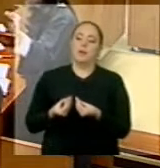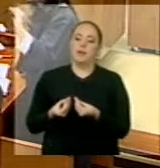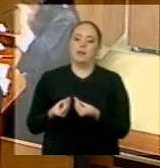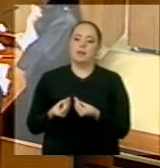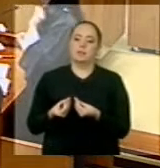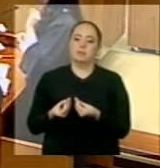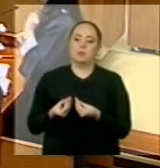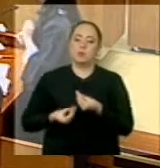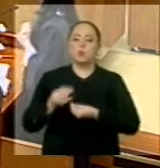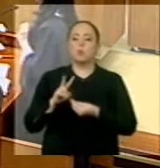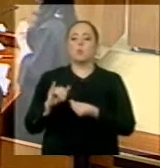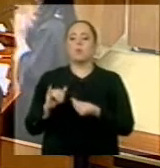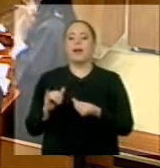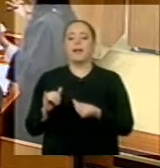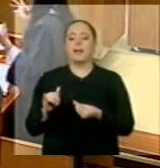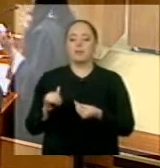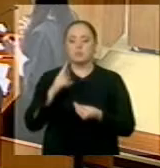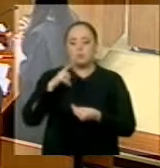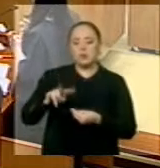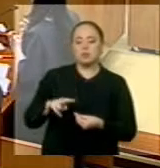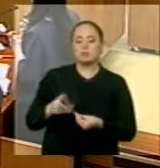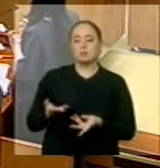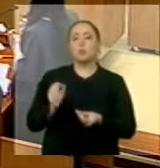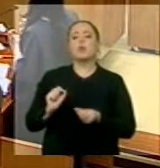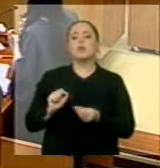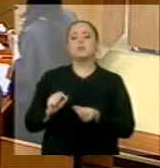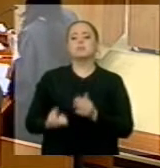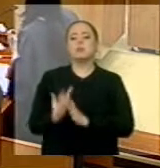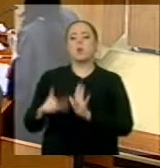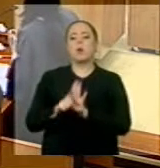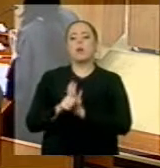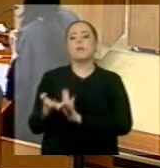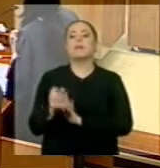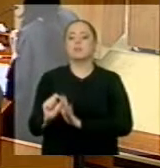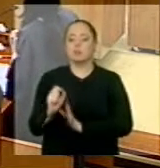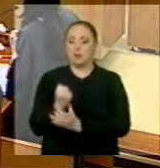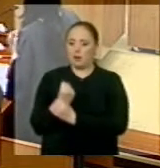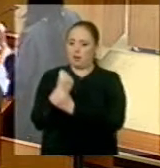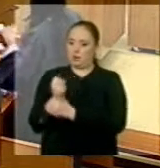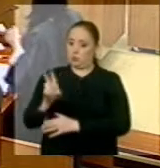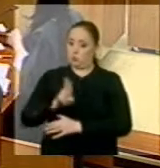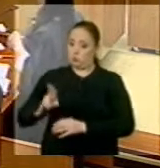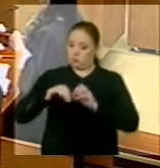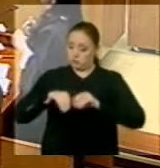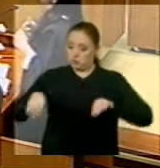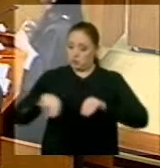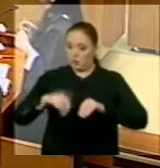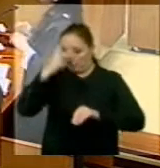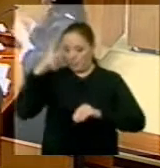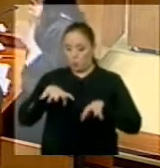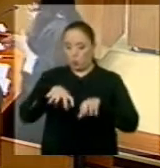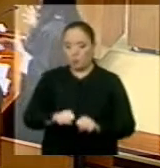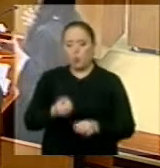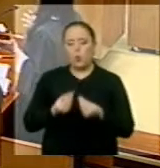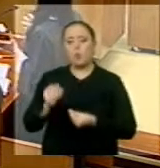uma precisão em relação ao intuito do legislador, que foi justamente de assegurar a utilização da terra pelo ocupante